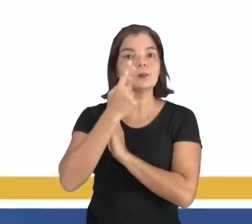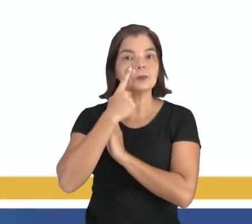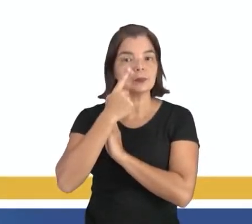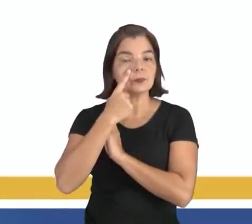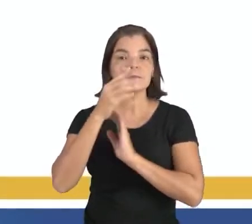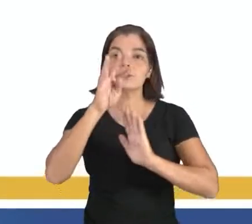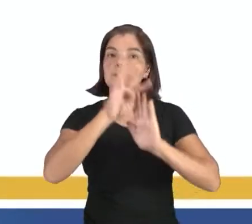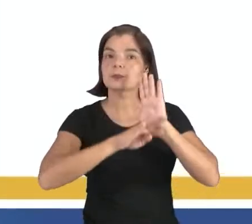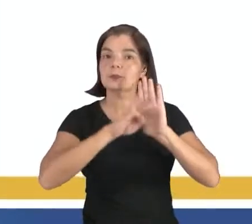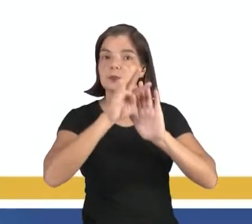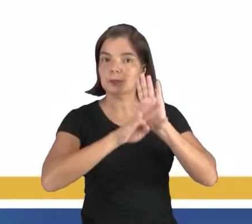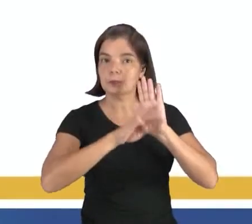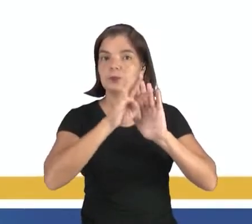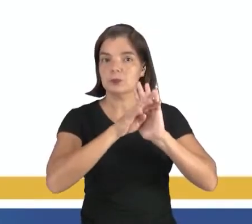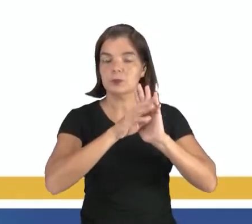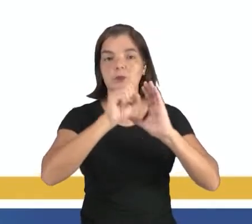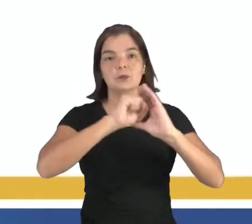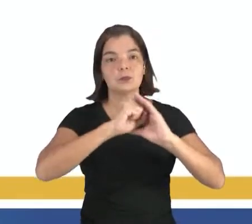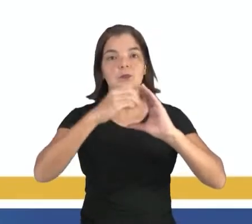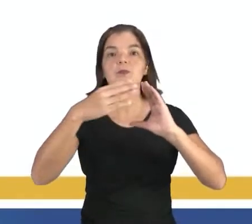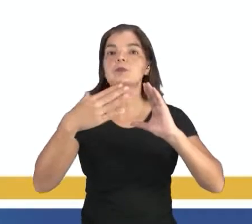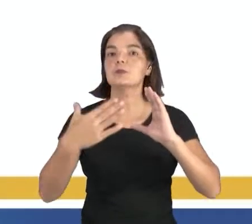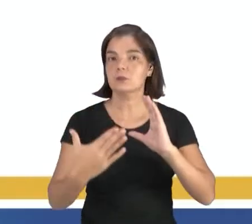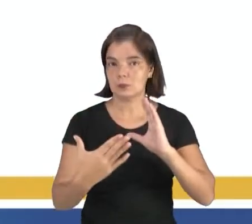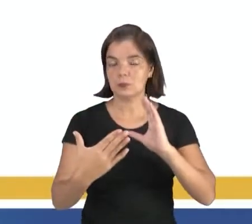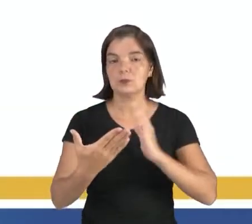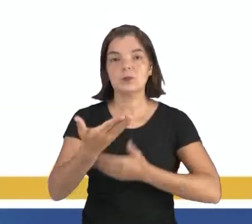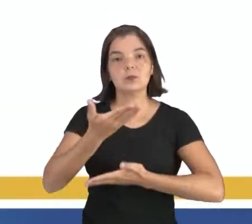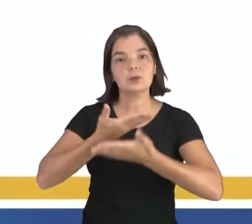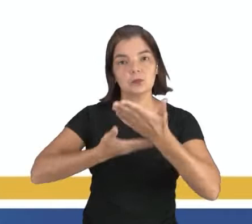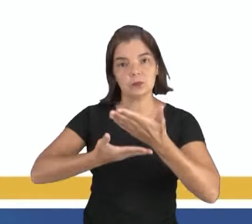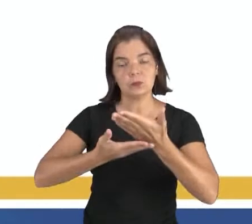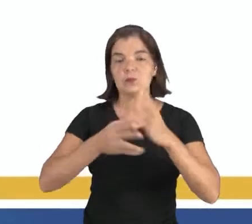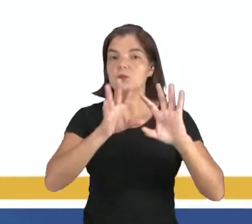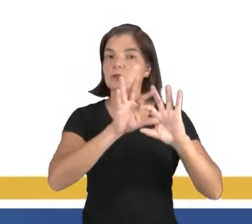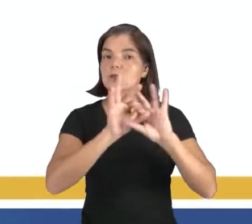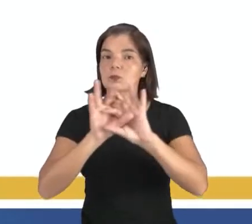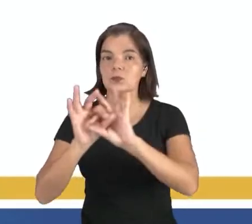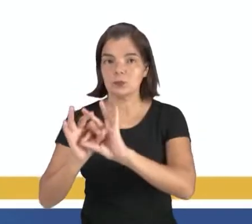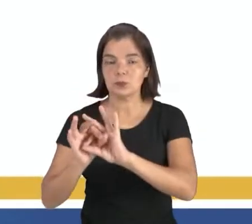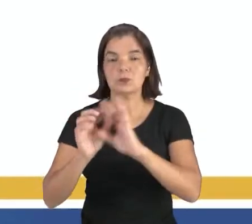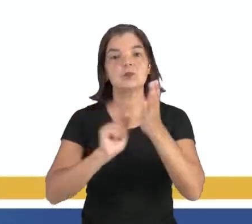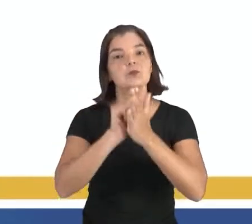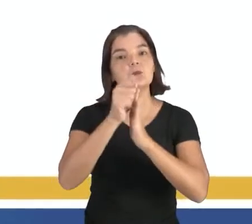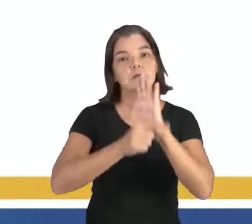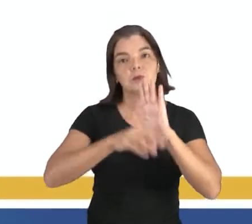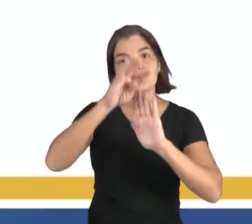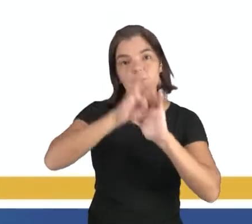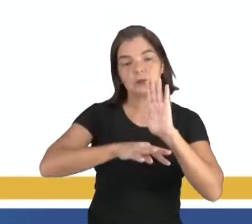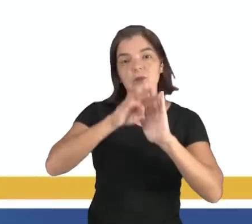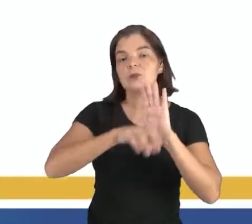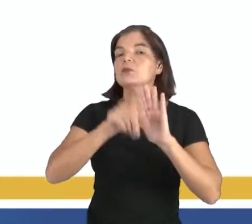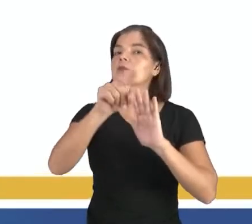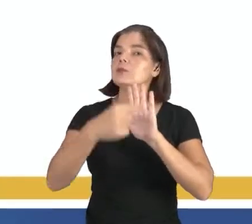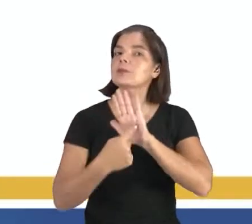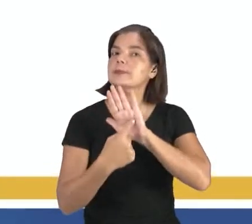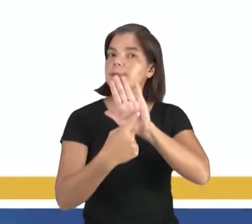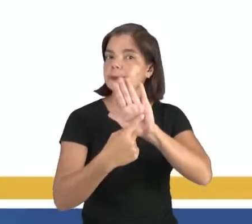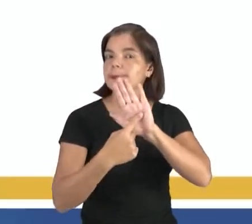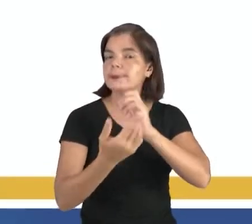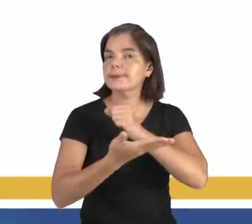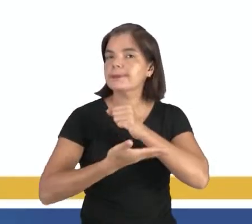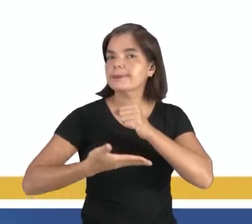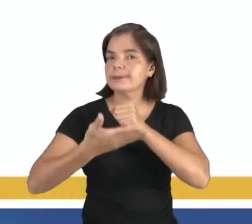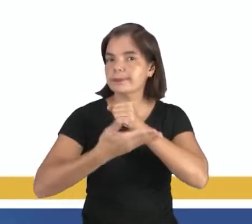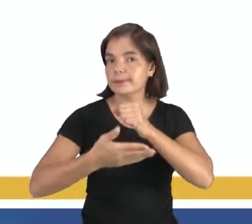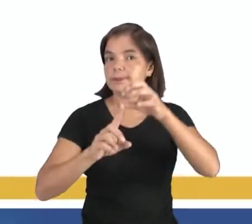os textos de acordo com suas características em relação a um contexto. O gênero textual é identificado com base